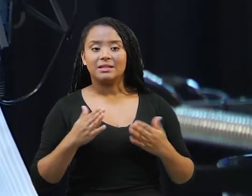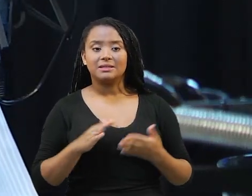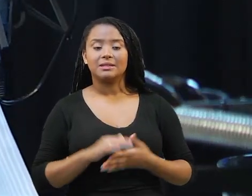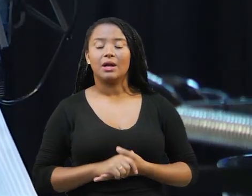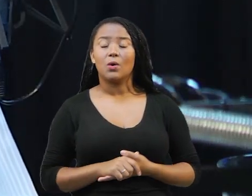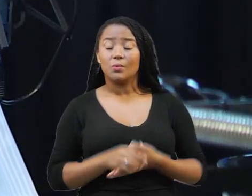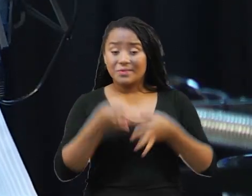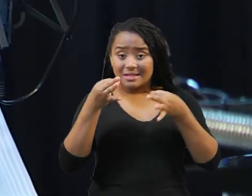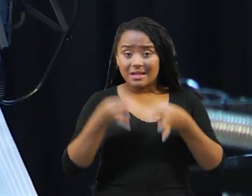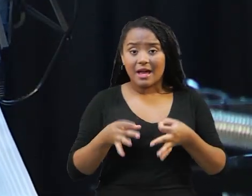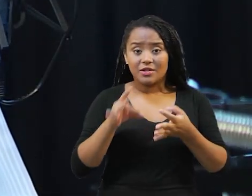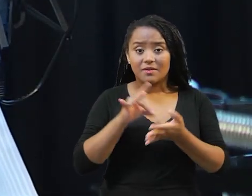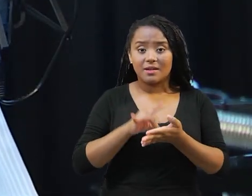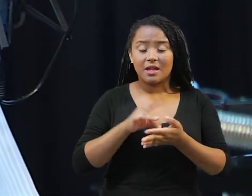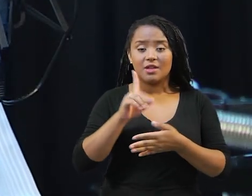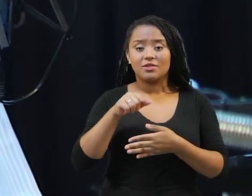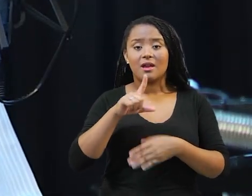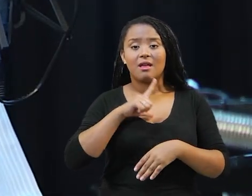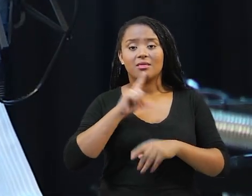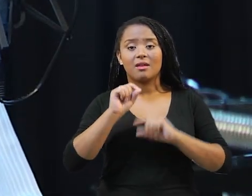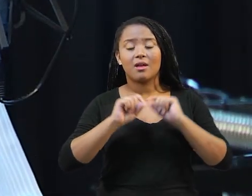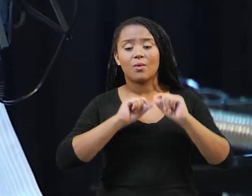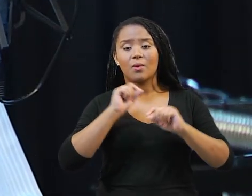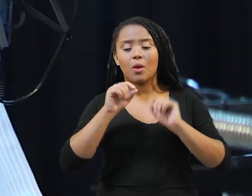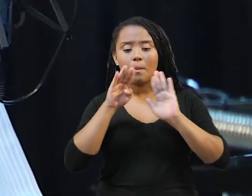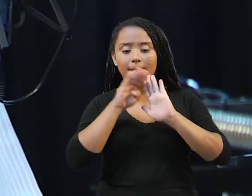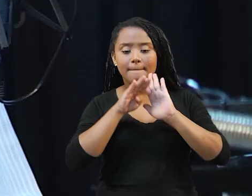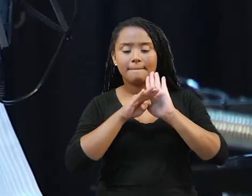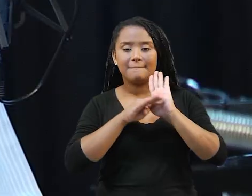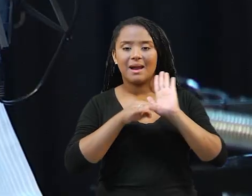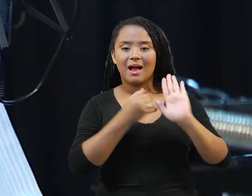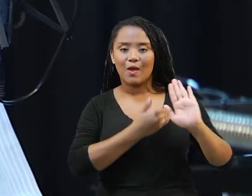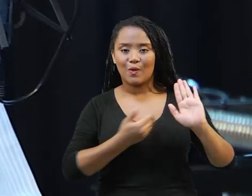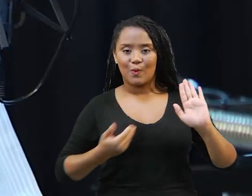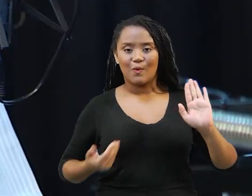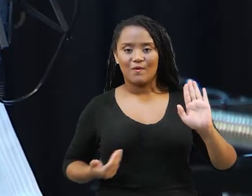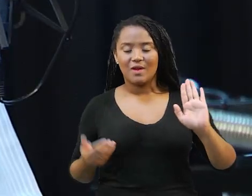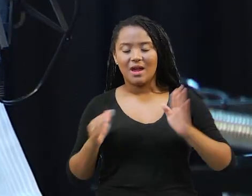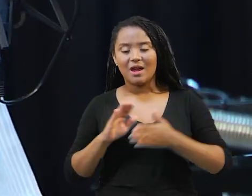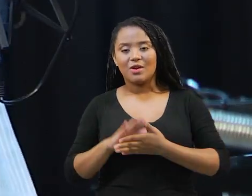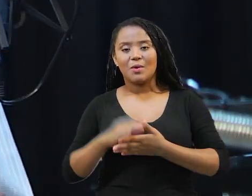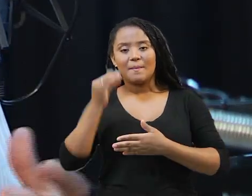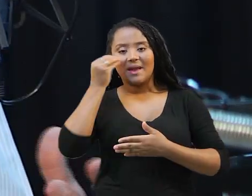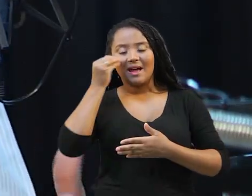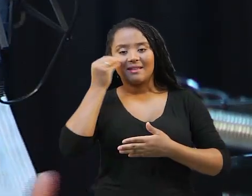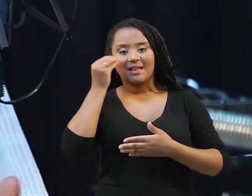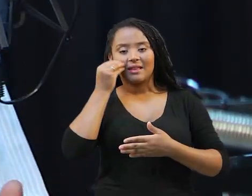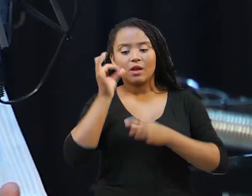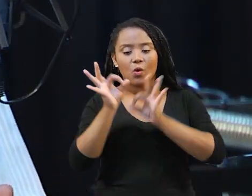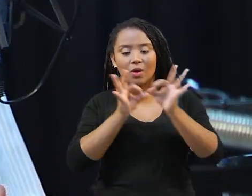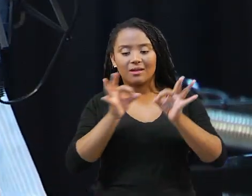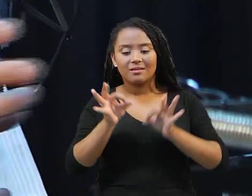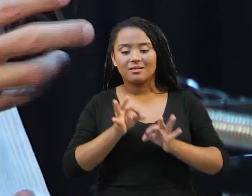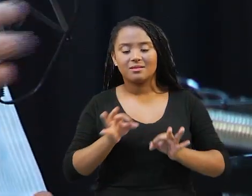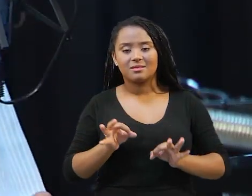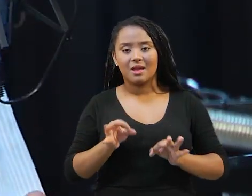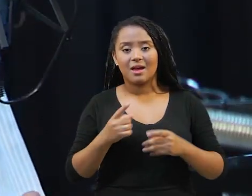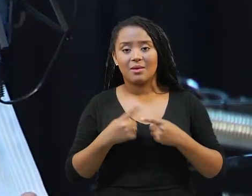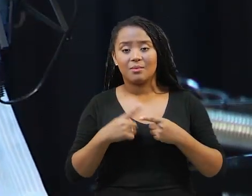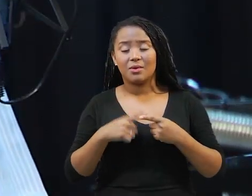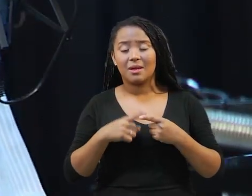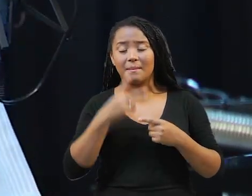da Sociedade Brasileira de Cirurgia Oncológica. O ideal é que tivesse um plano, né, governamental para